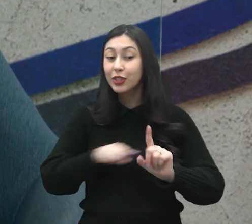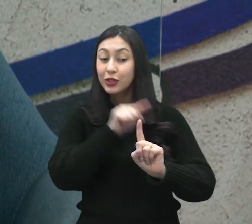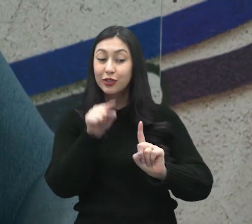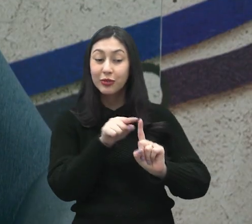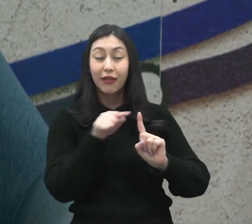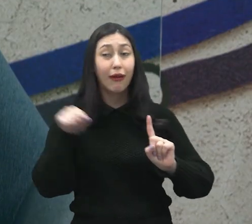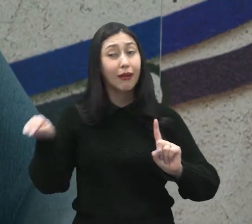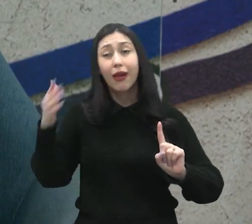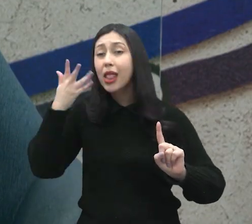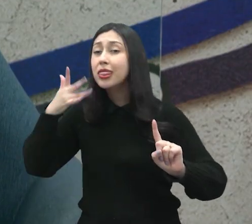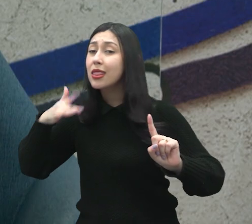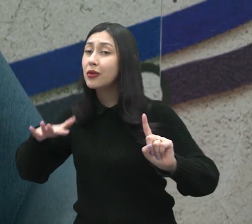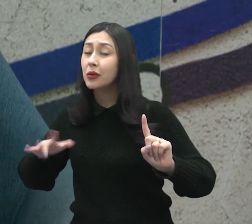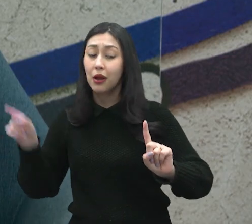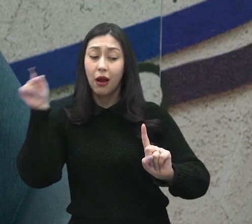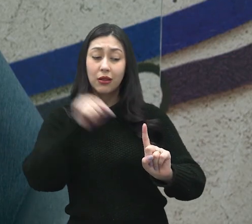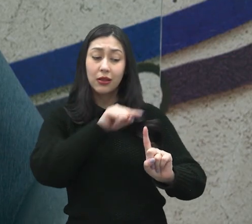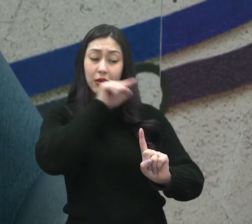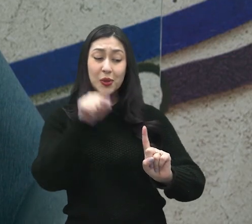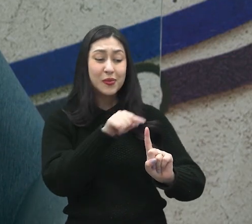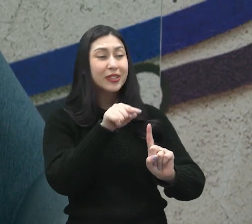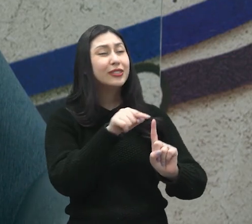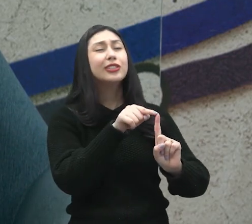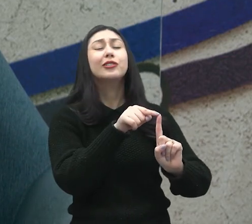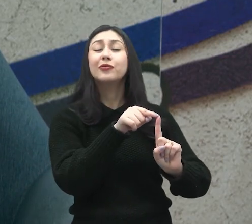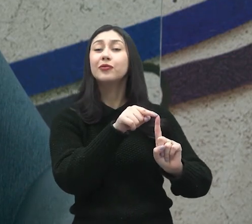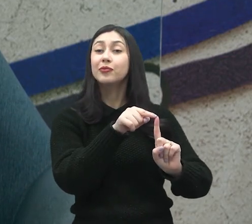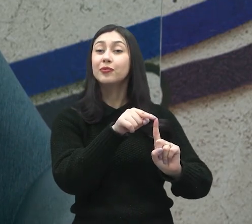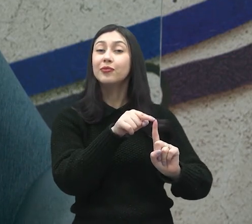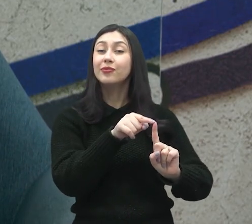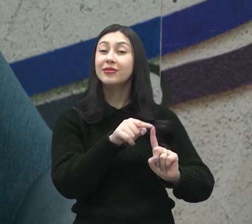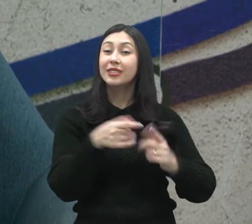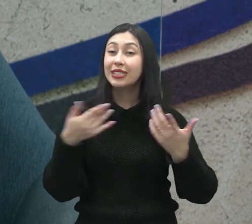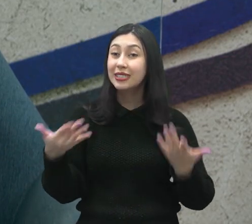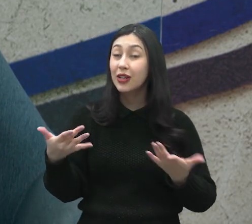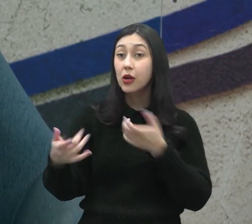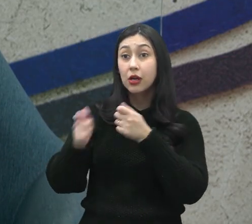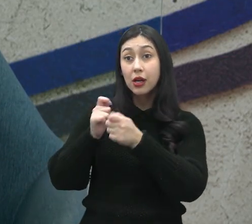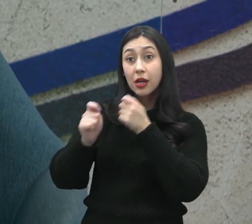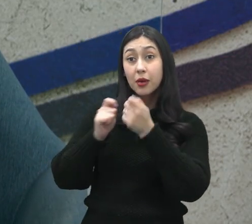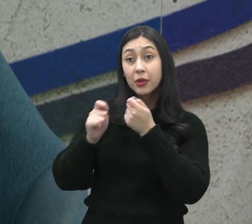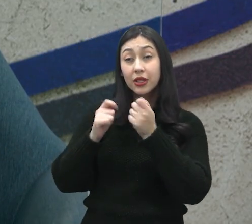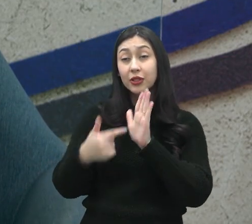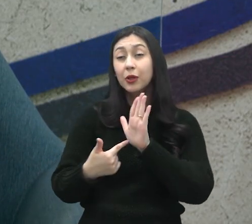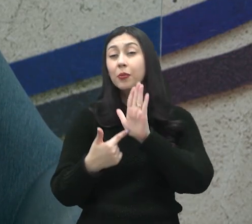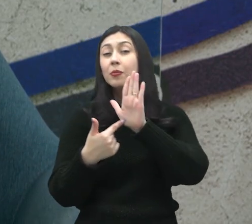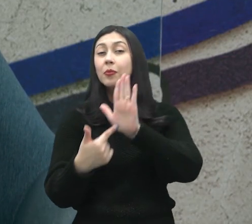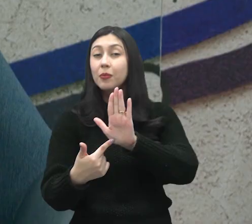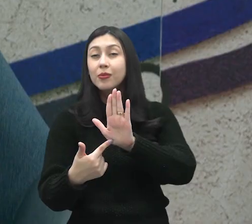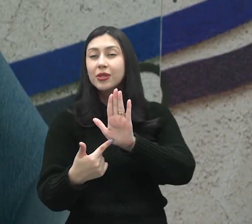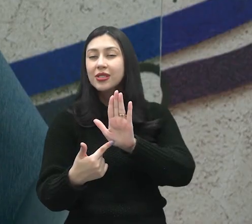tem naturalmente, o propósito, que é dar sentido para o que a gente faz, e eu acho que com essa reportagem, né, a gente coloca um